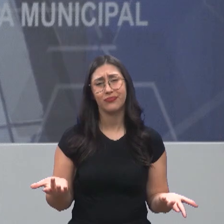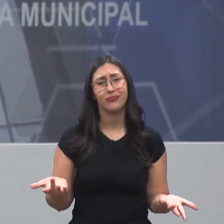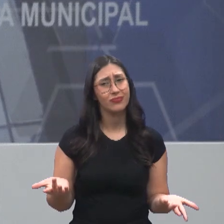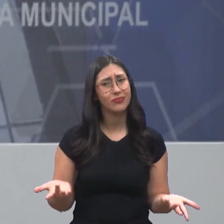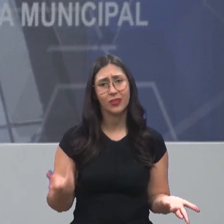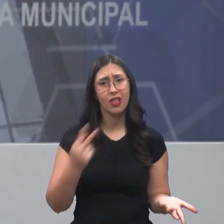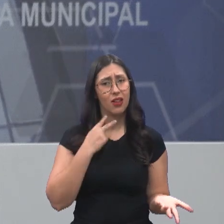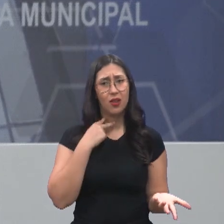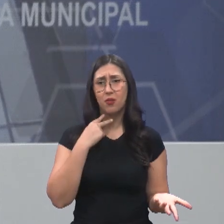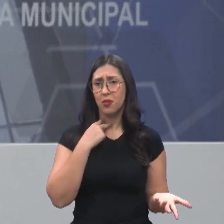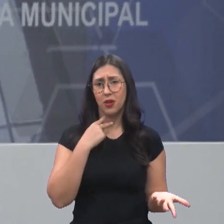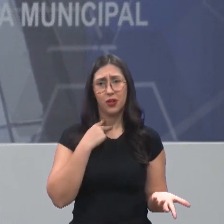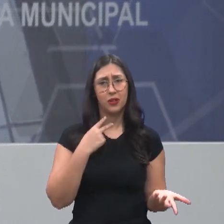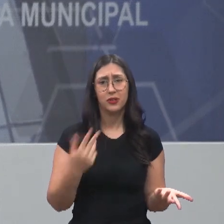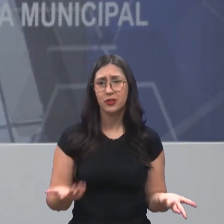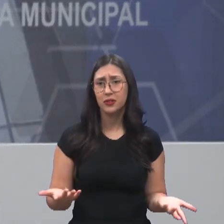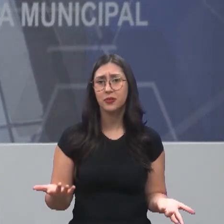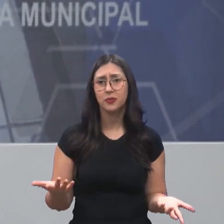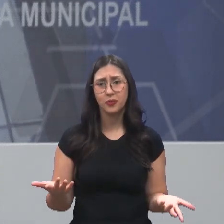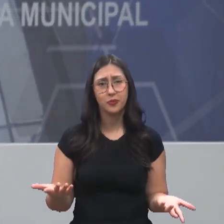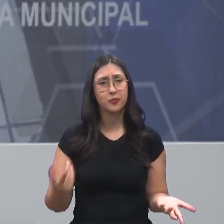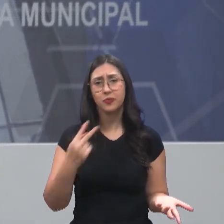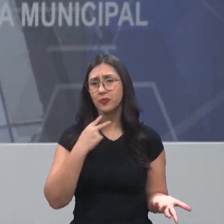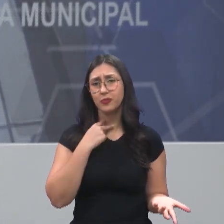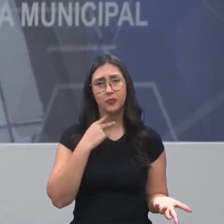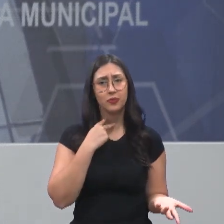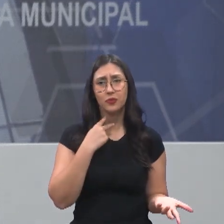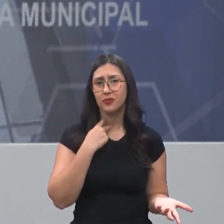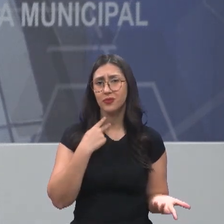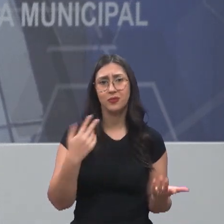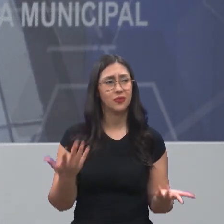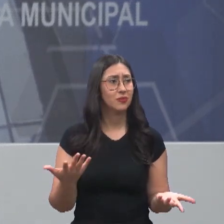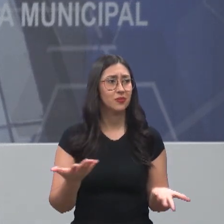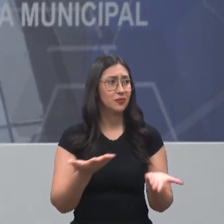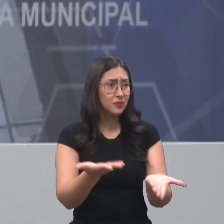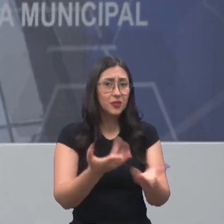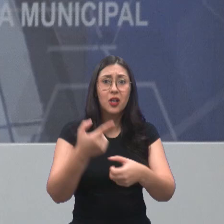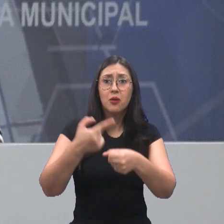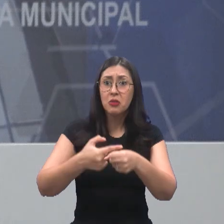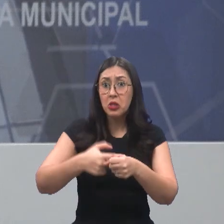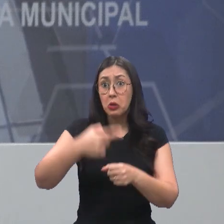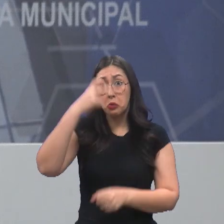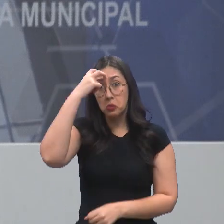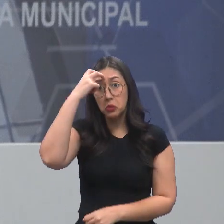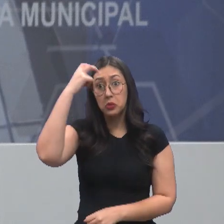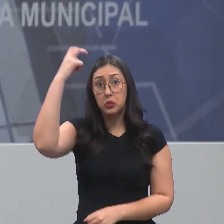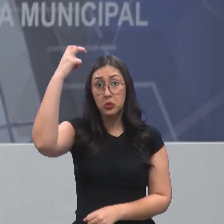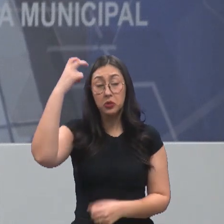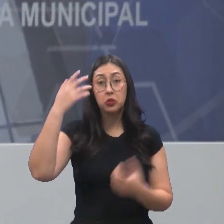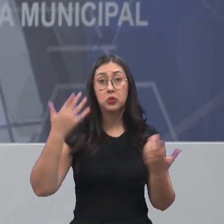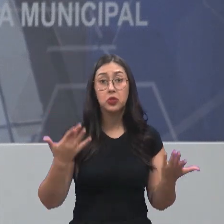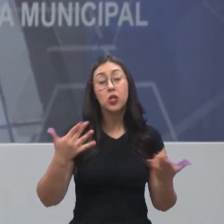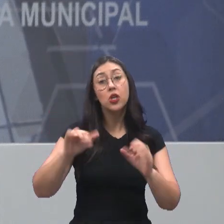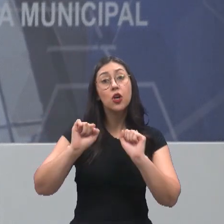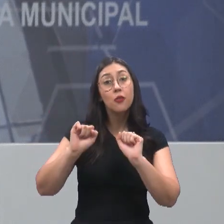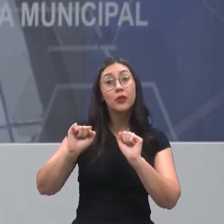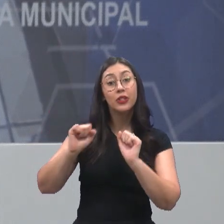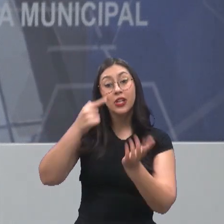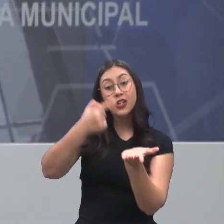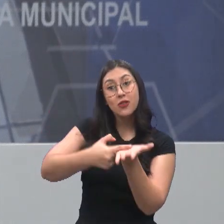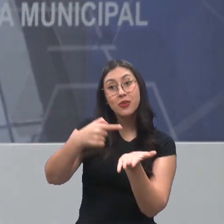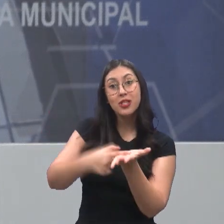pode acontecer. Isso não dá para aceitar numa cidade inteligente que, às vezes, poderia ser por